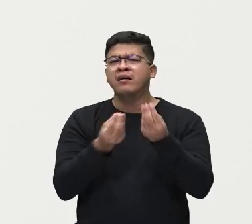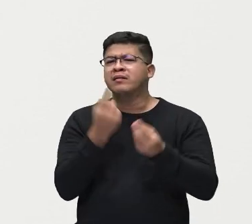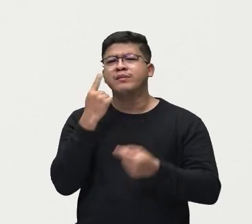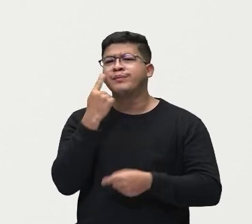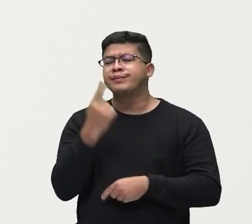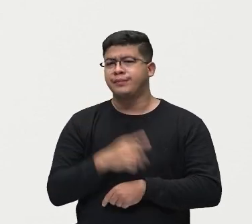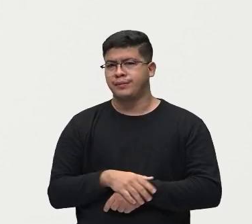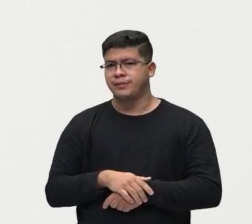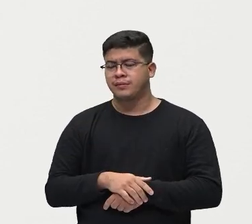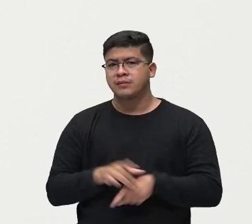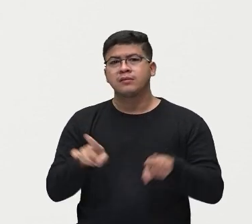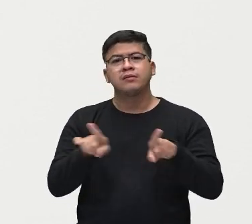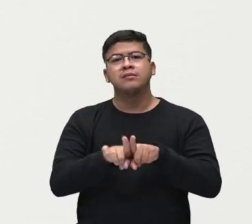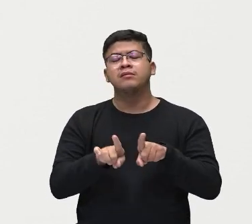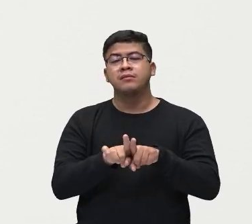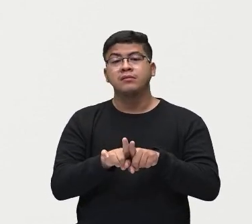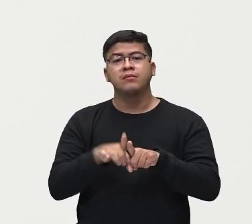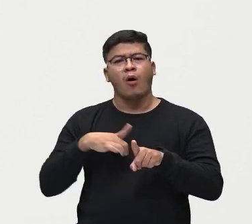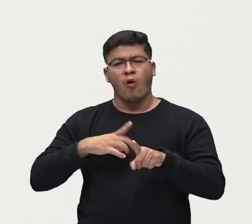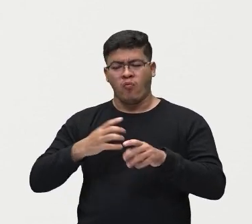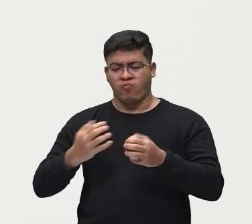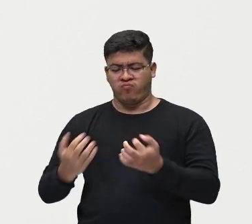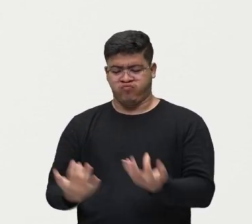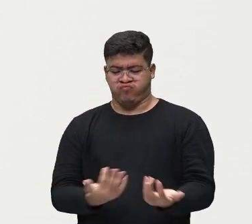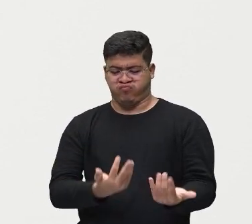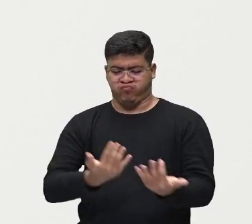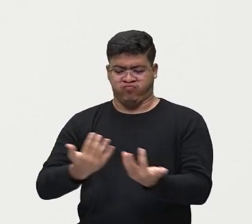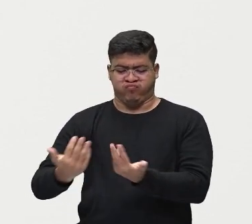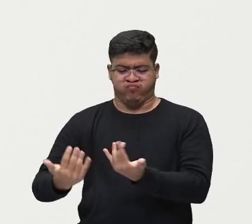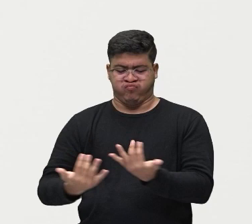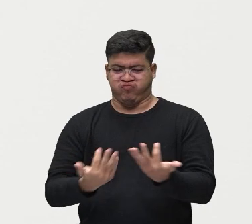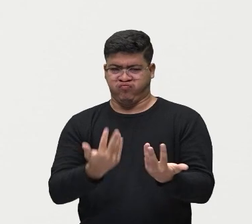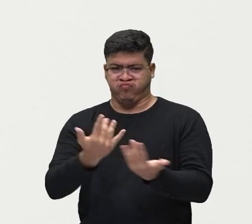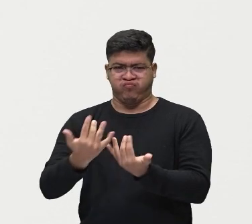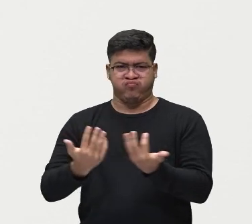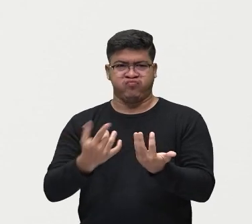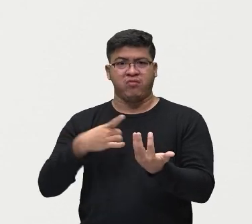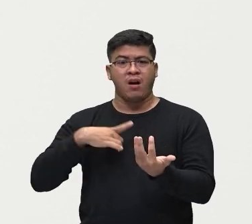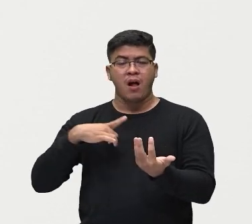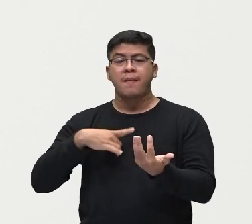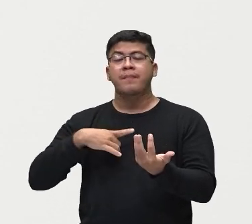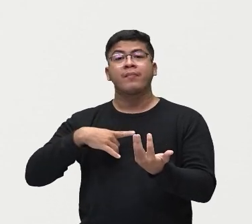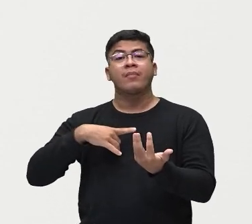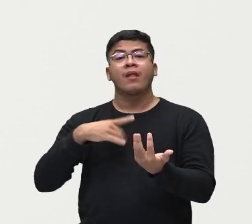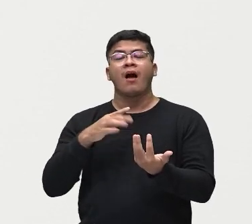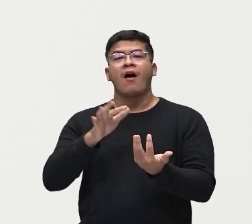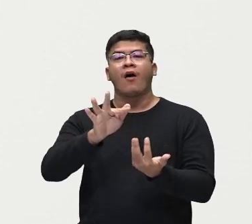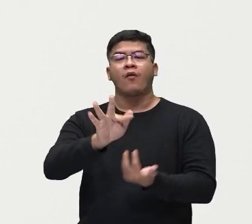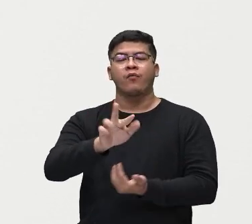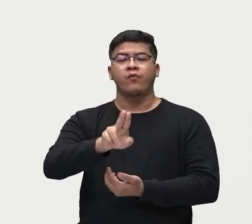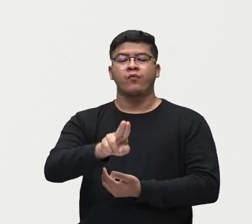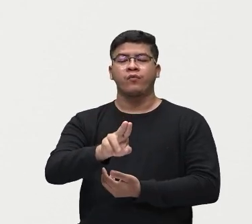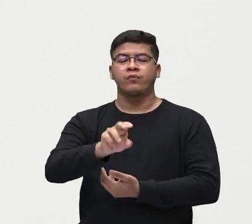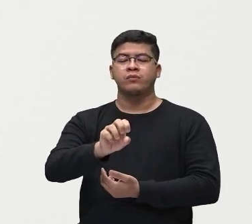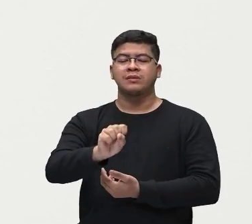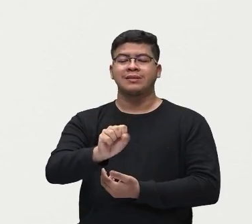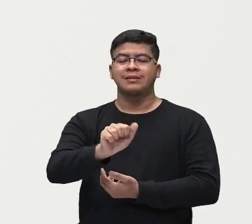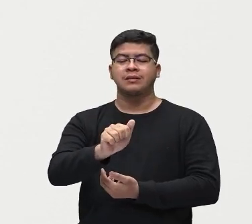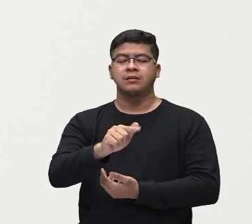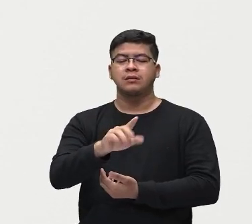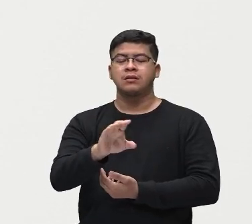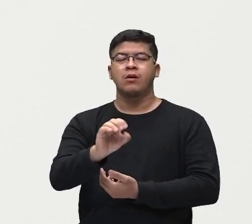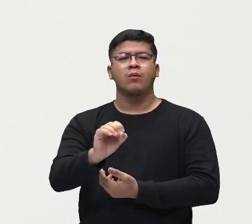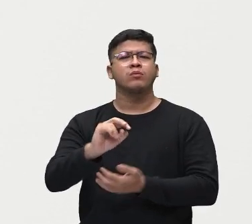altas temperaturas dos fornos causam a fusão de várias substâncias, permitindo a